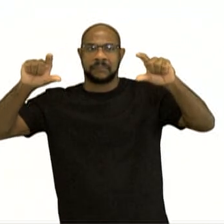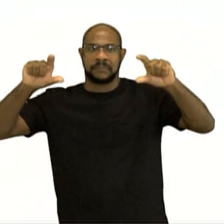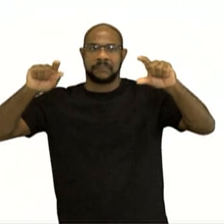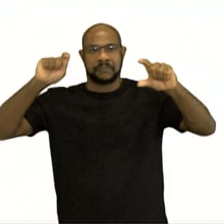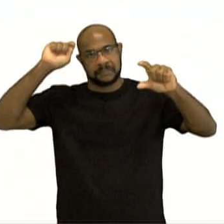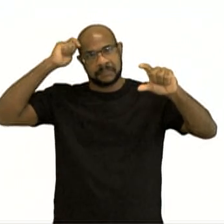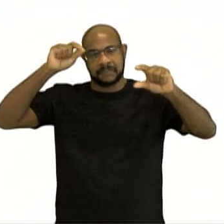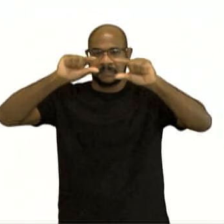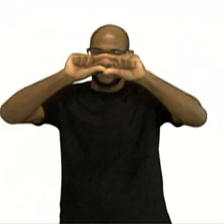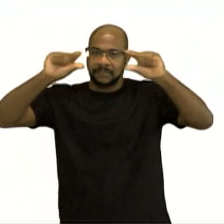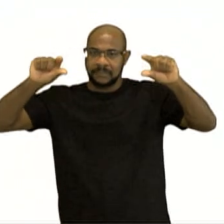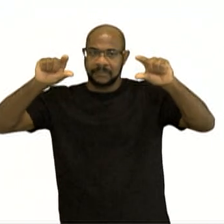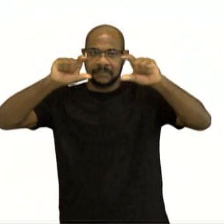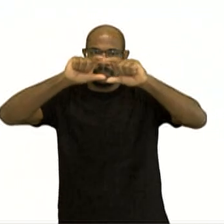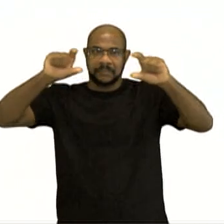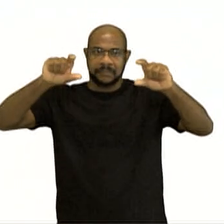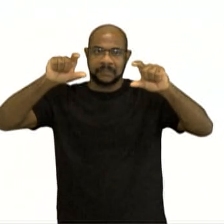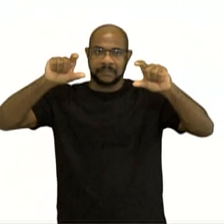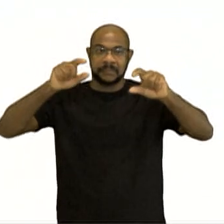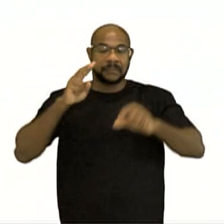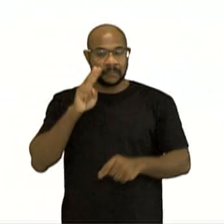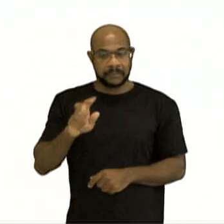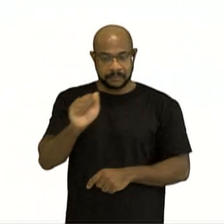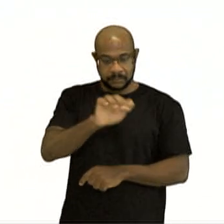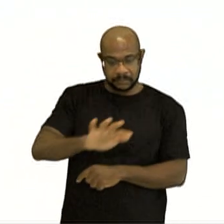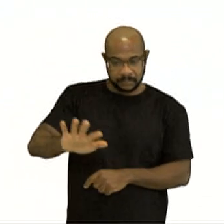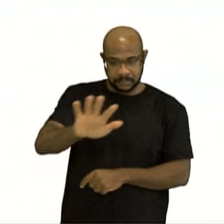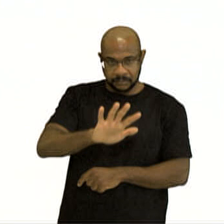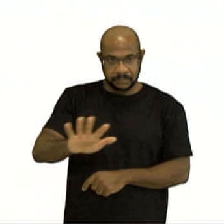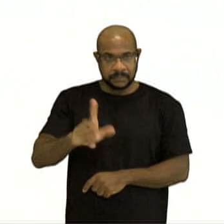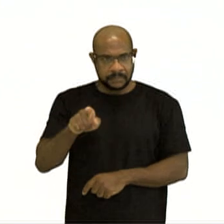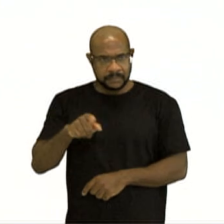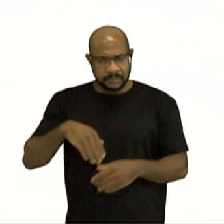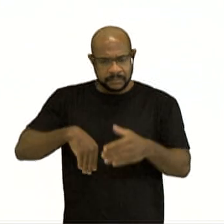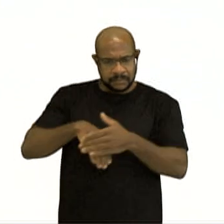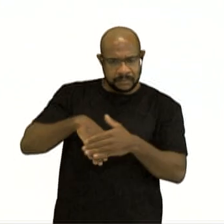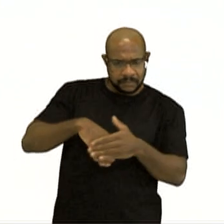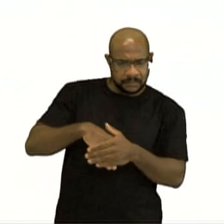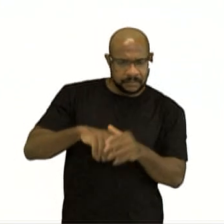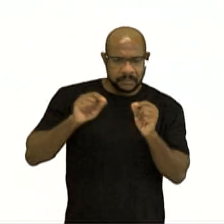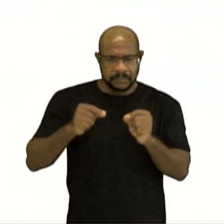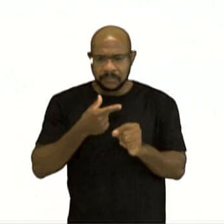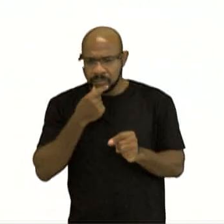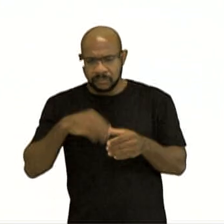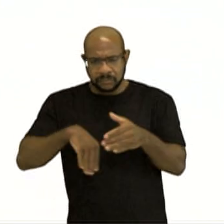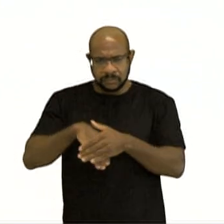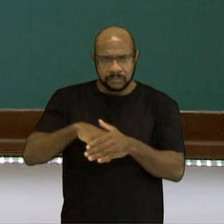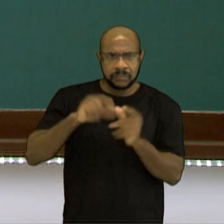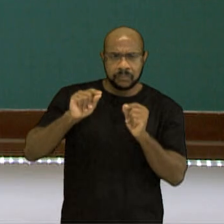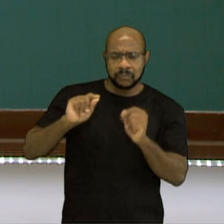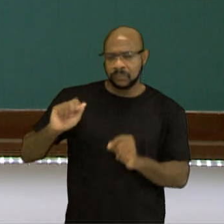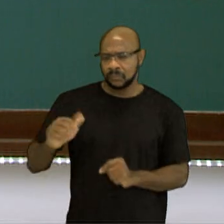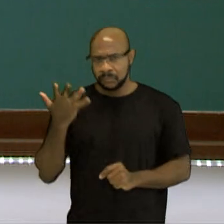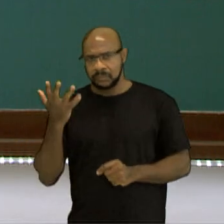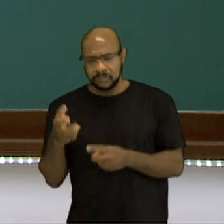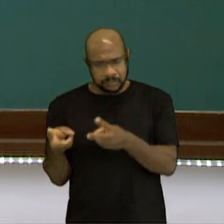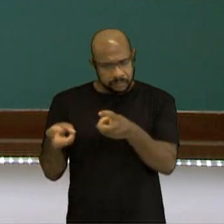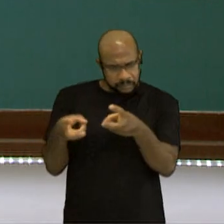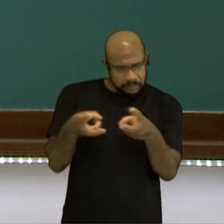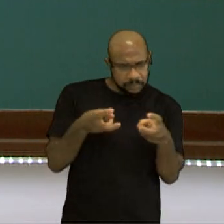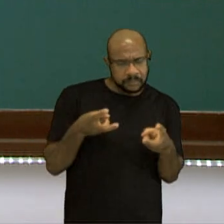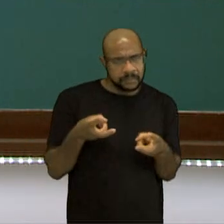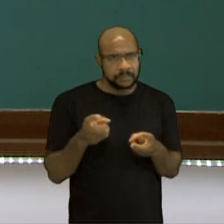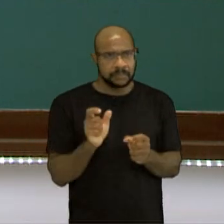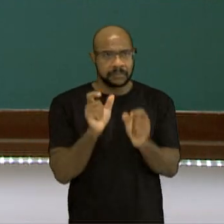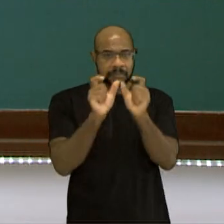olha a imagem, sobre o que está falando. Será que é um jogador? O que vai acontecer? Observa e observa bem